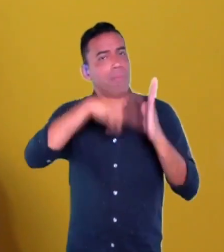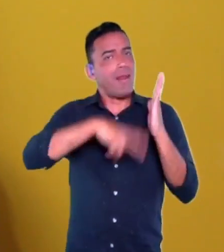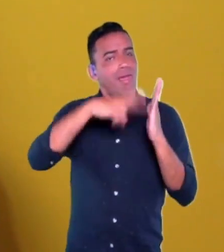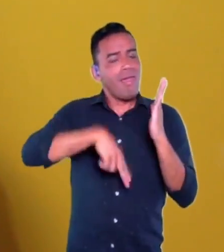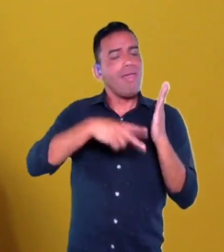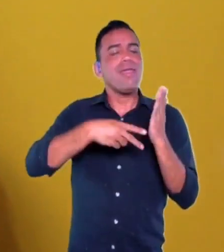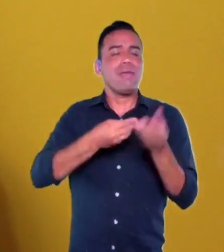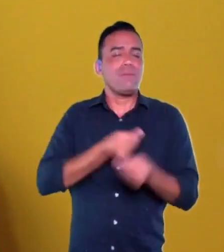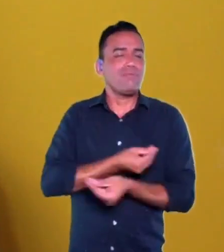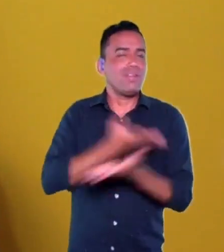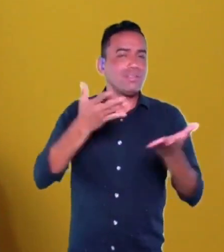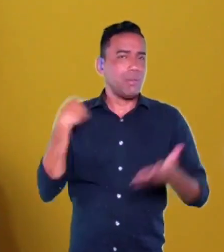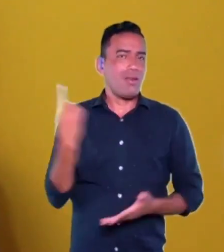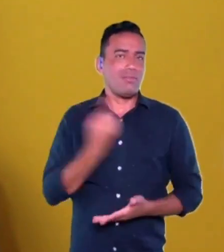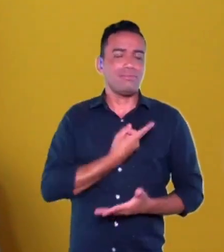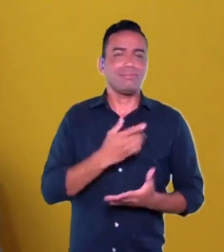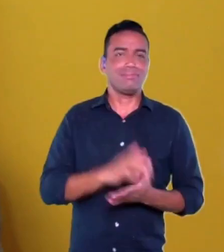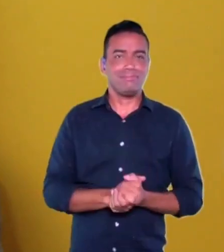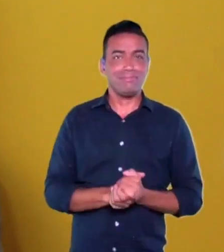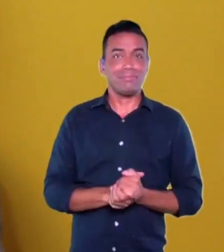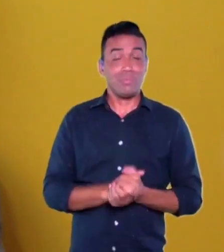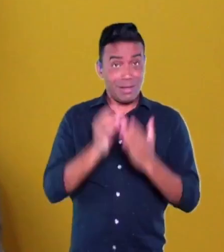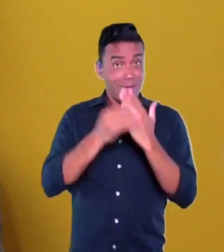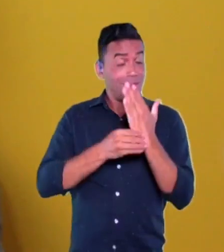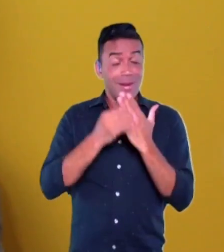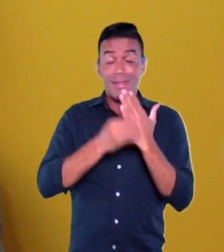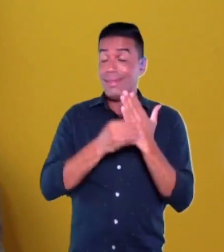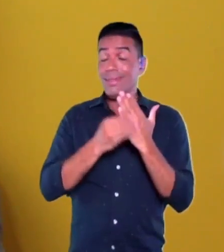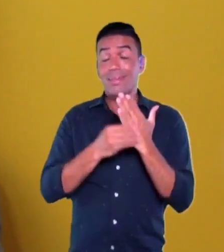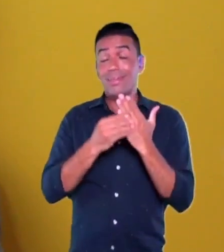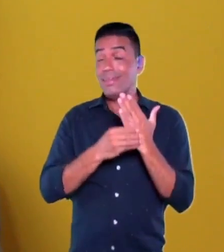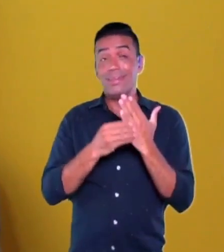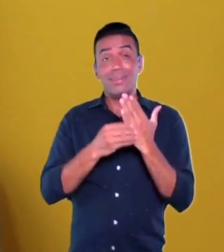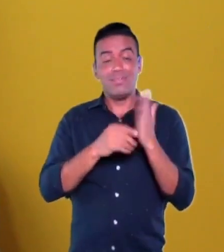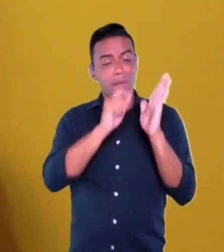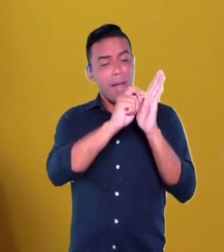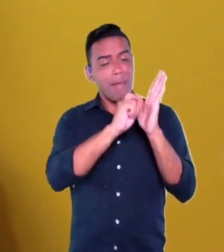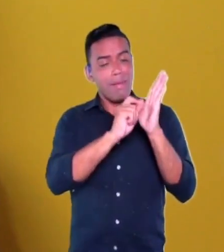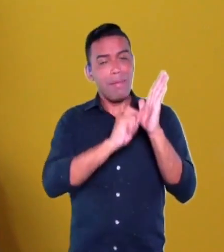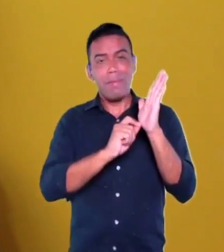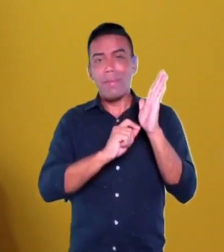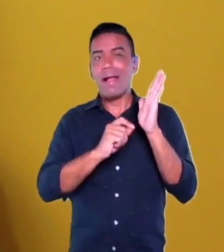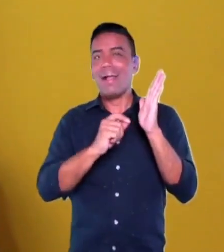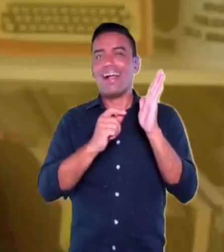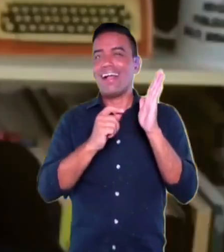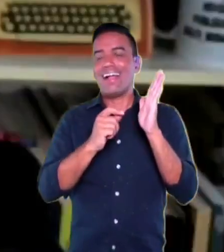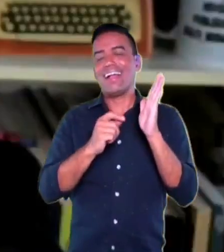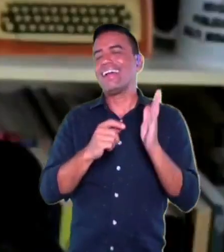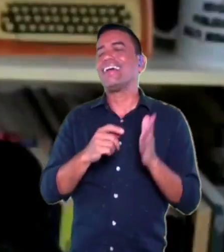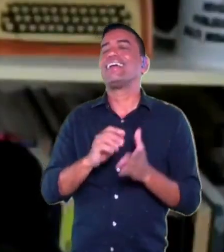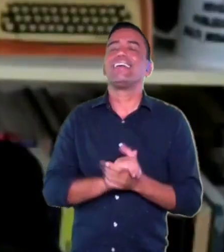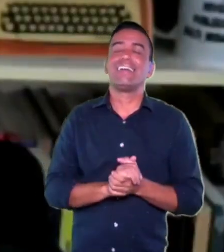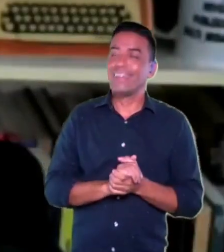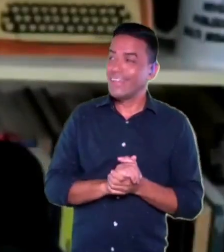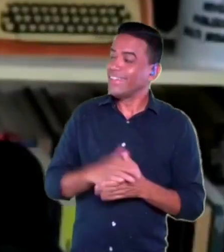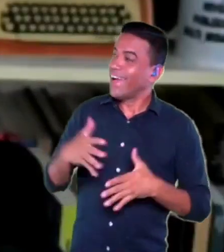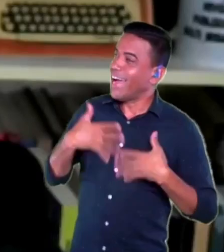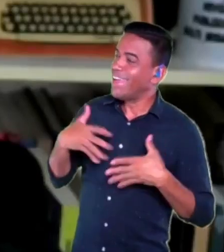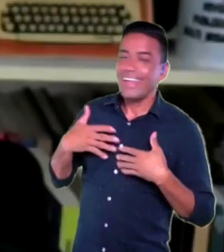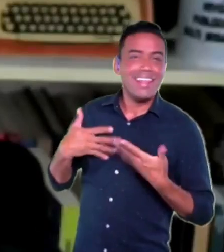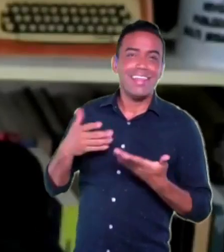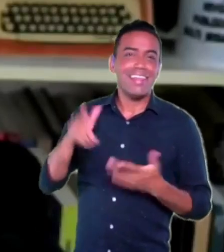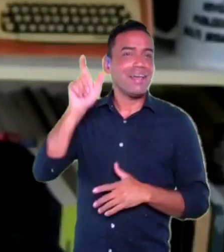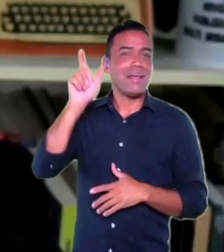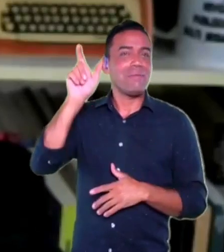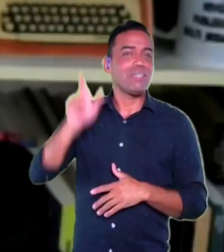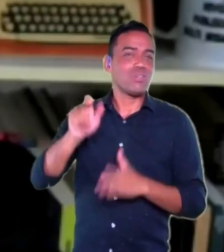gente que eu tô Ó, assim, o meu livro está completamente marcadinho. eu adorei ver isso aí, adorei. Gente, Alegria de escritora.